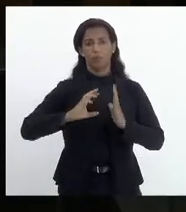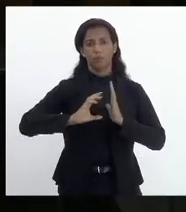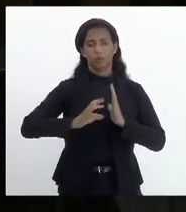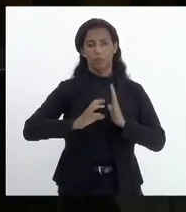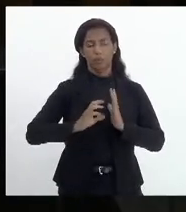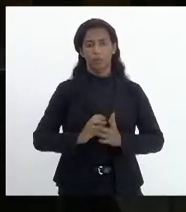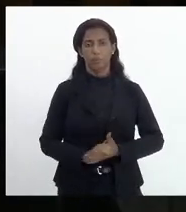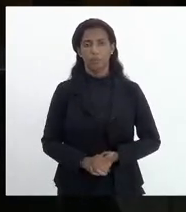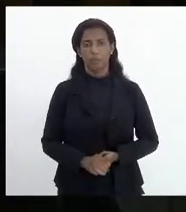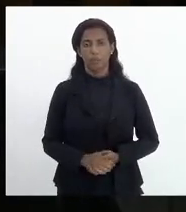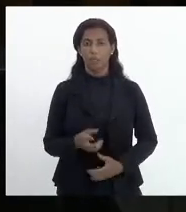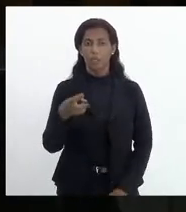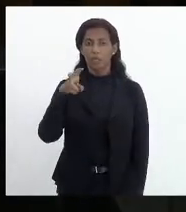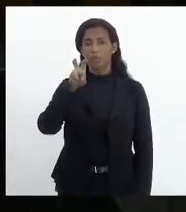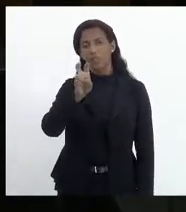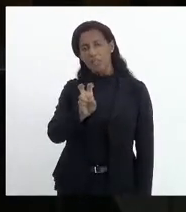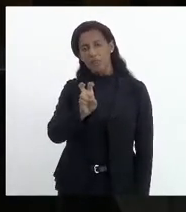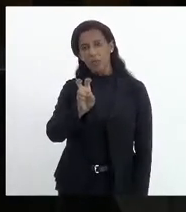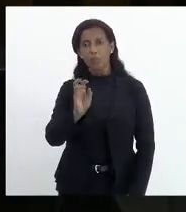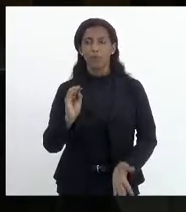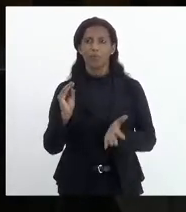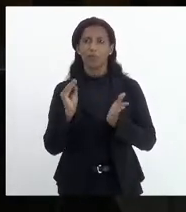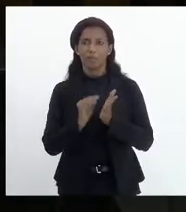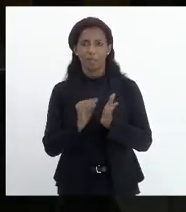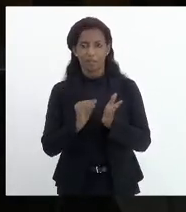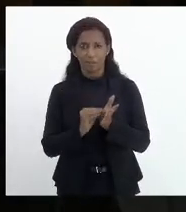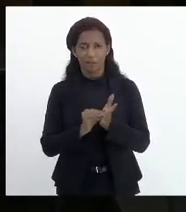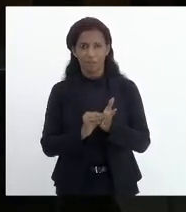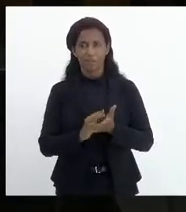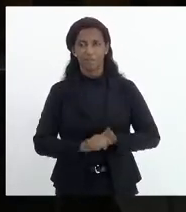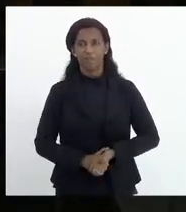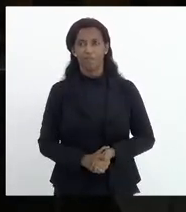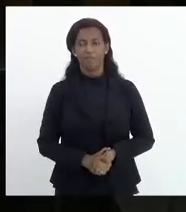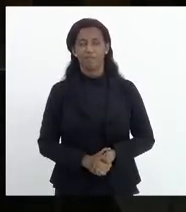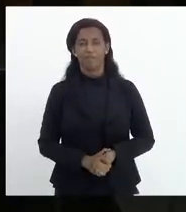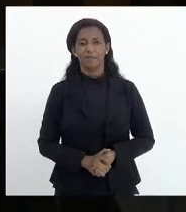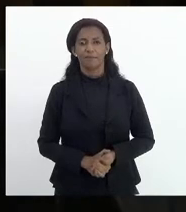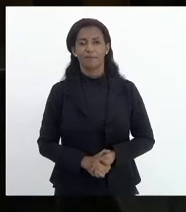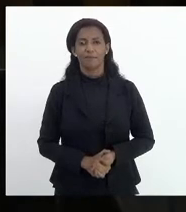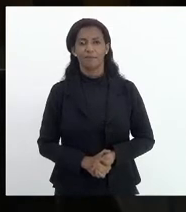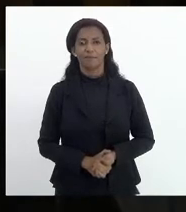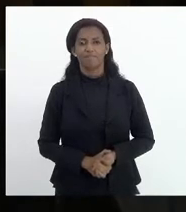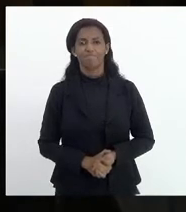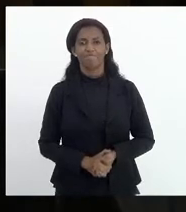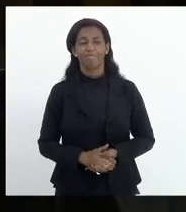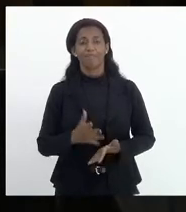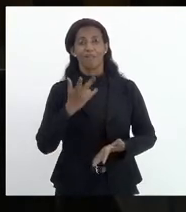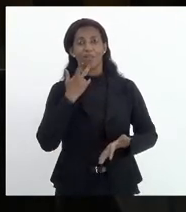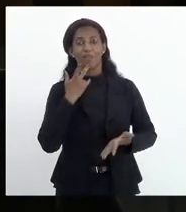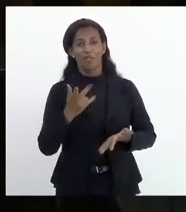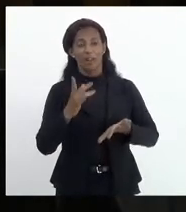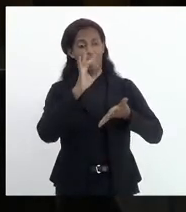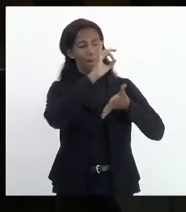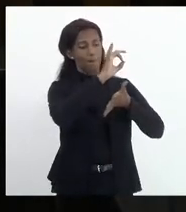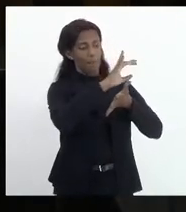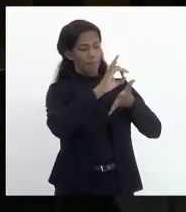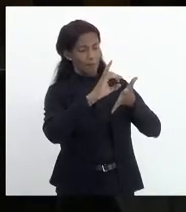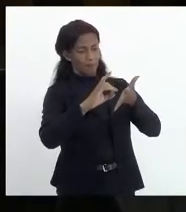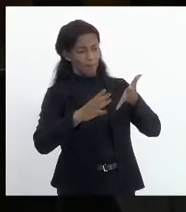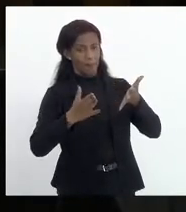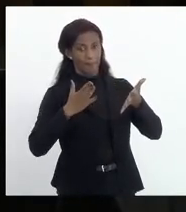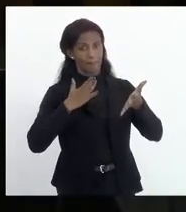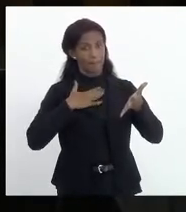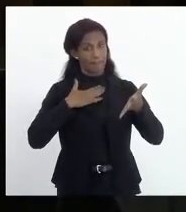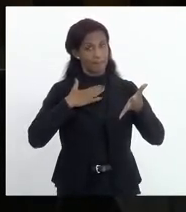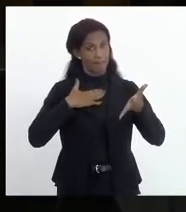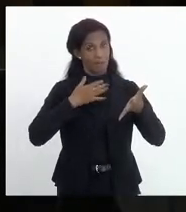e os cinco minutos que me resta tecer meus comentários prontos